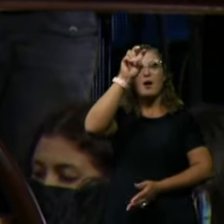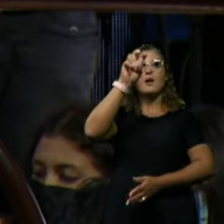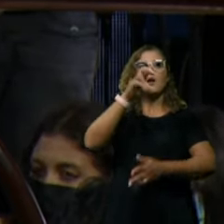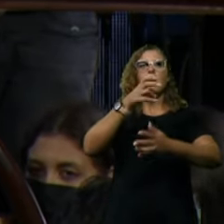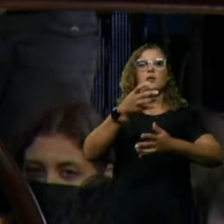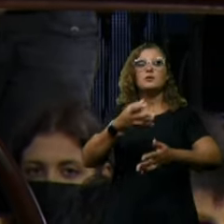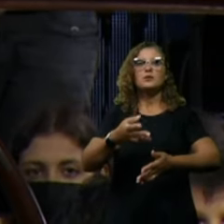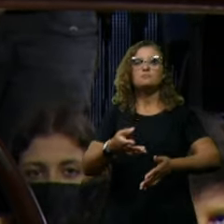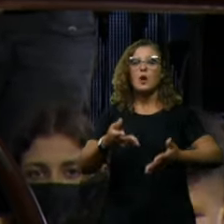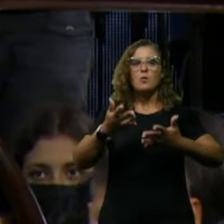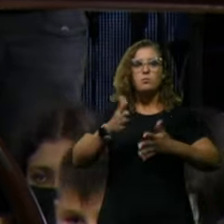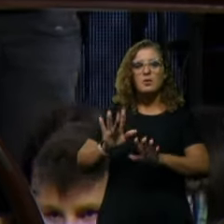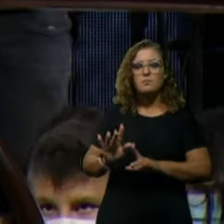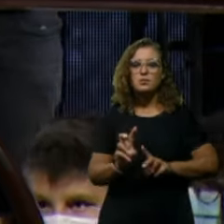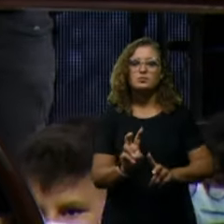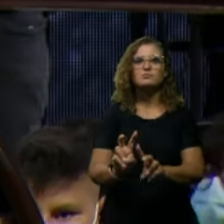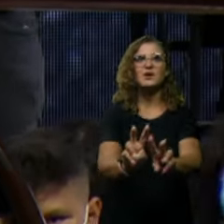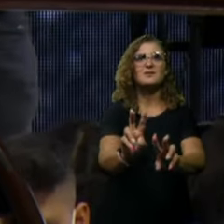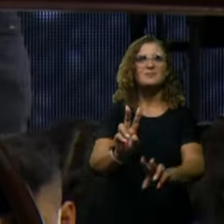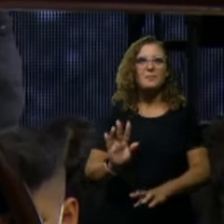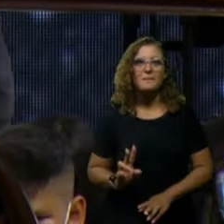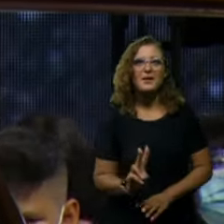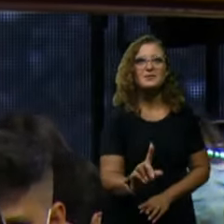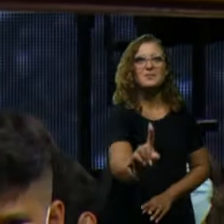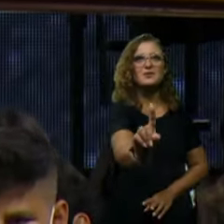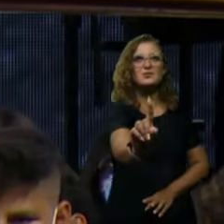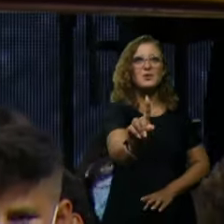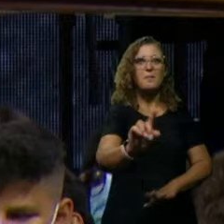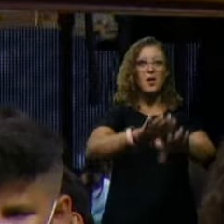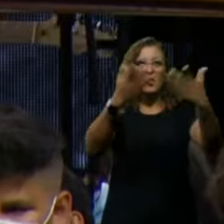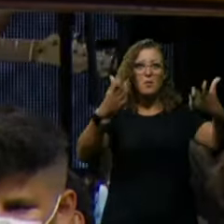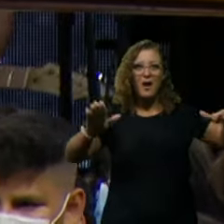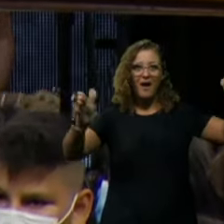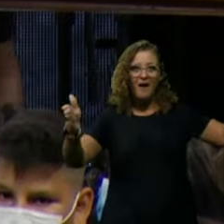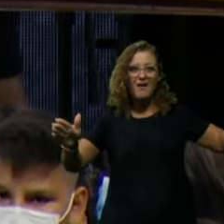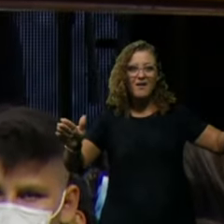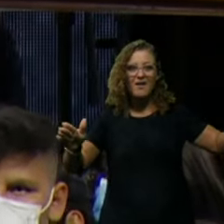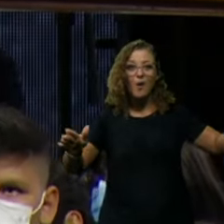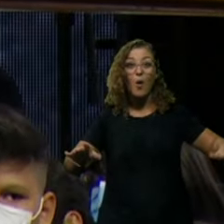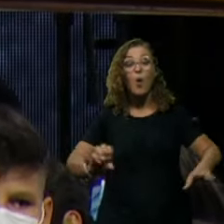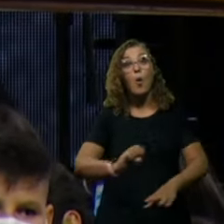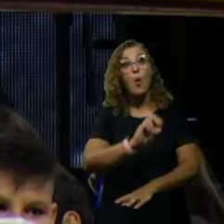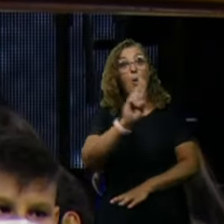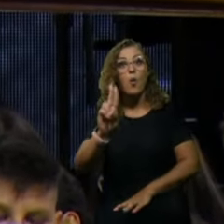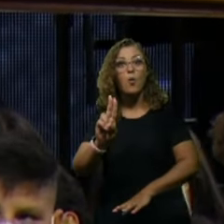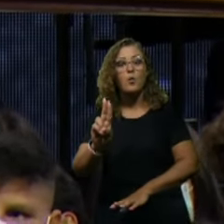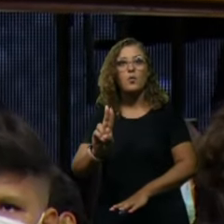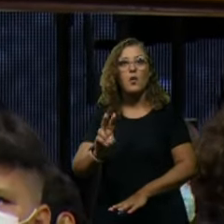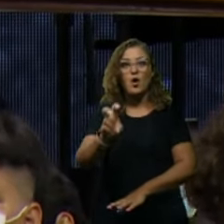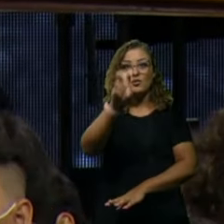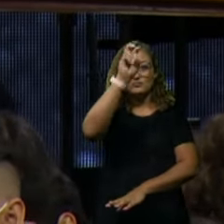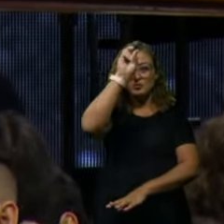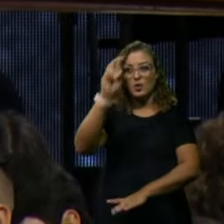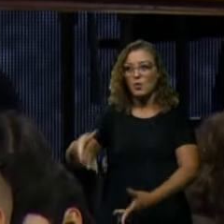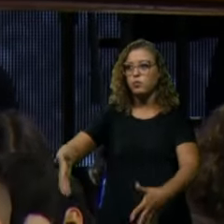ou foi o mar que passou por farol é você é quem